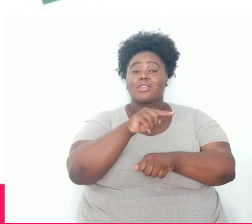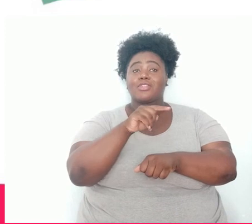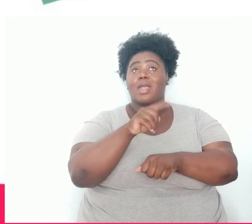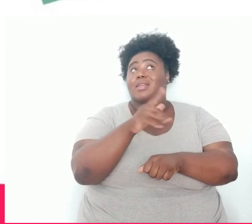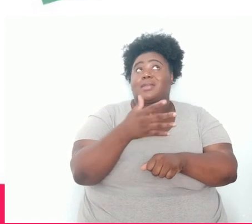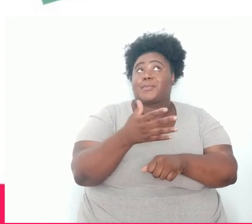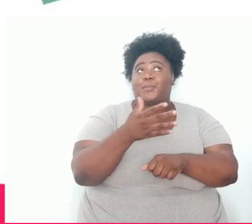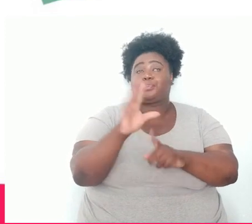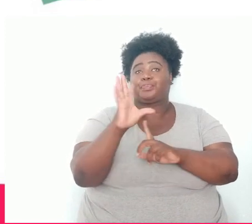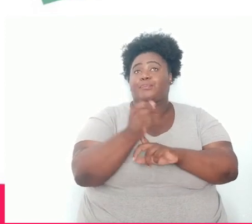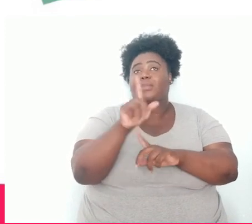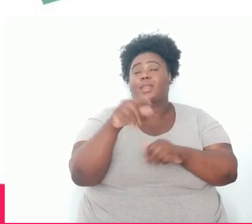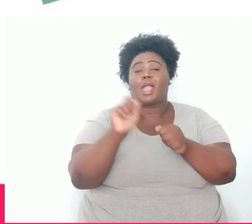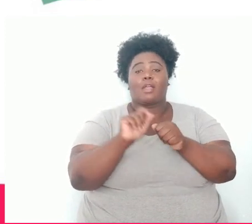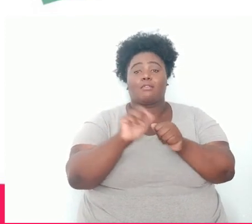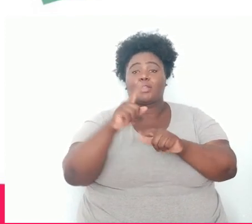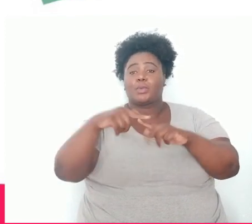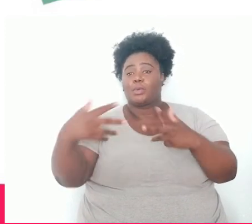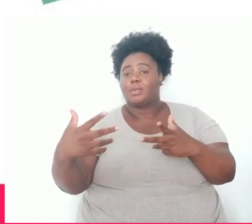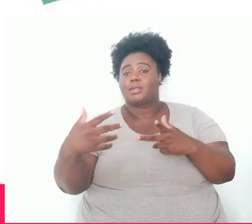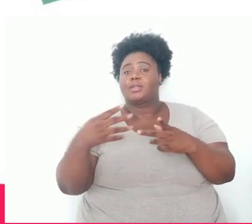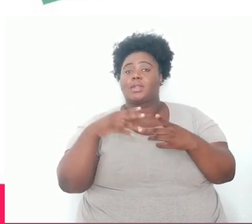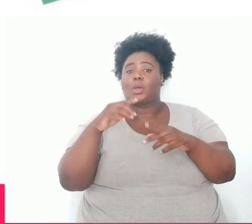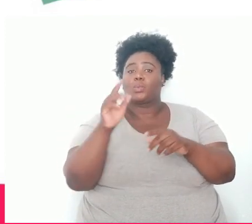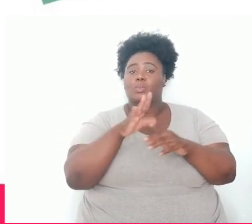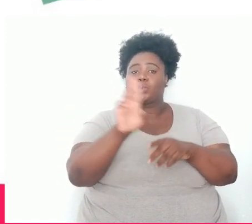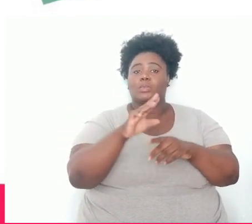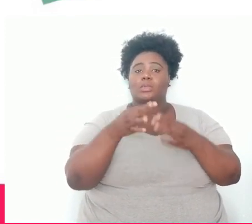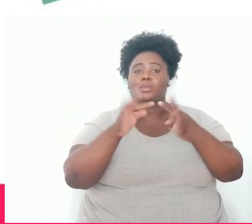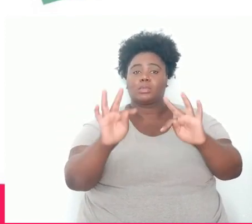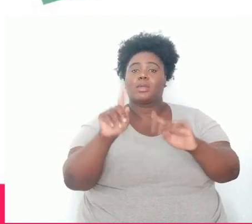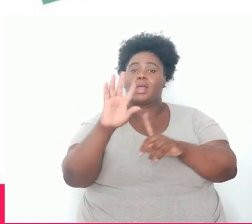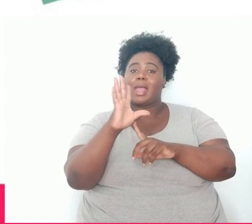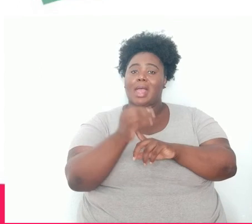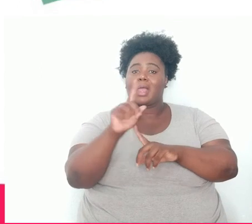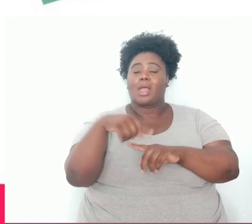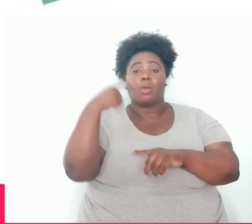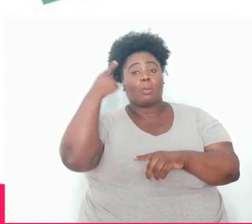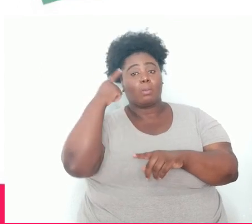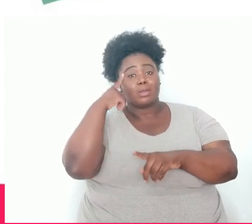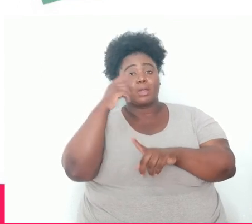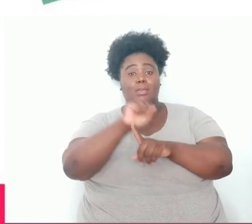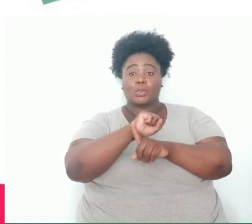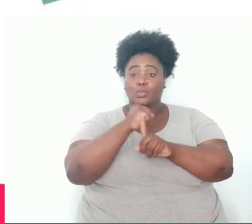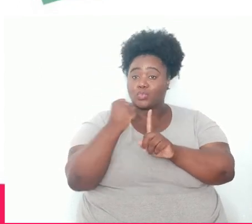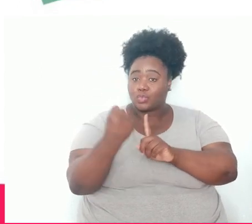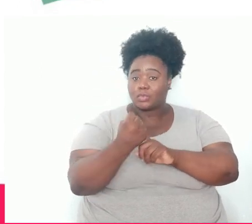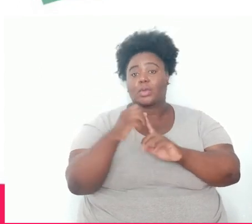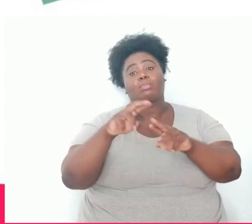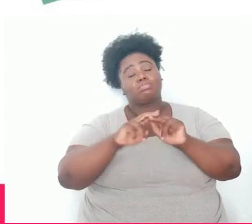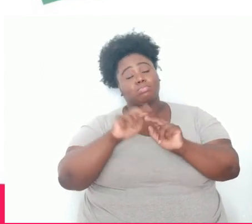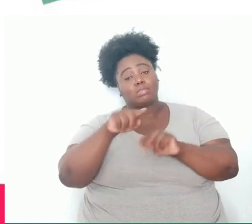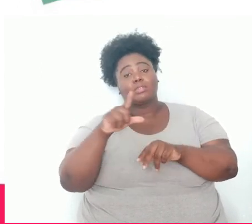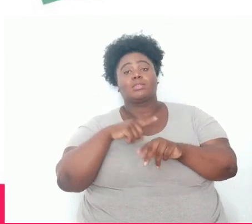que é feito com determinado material, com determinada técnica. A arte ela é um pensamento social, e